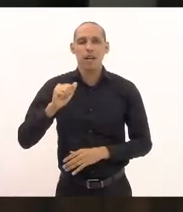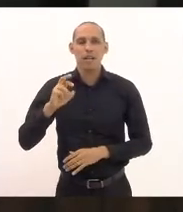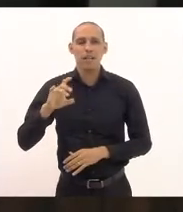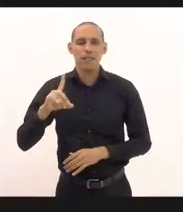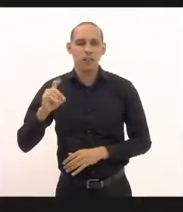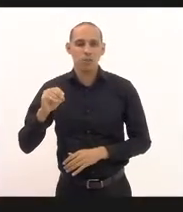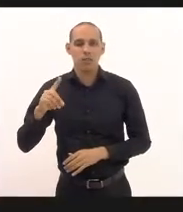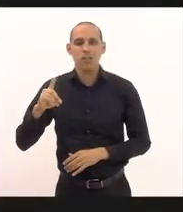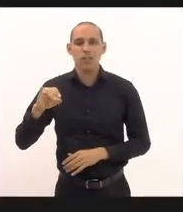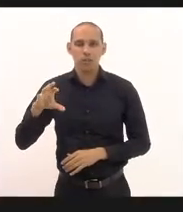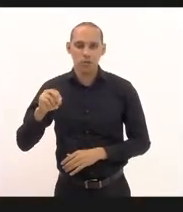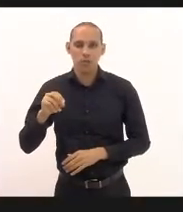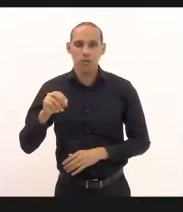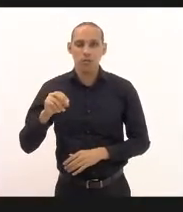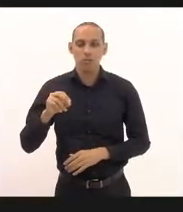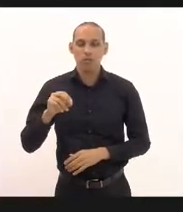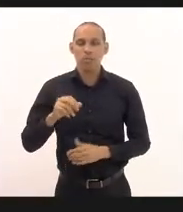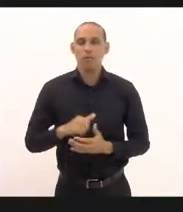parecer.